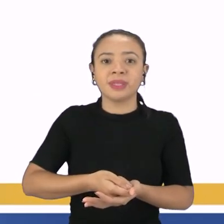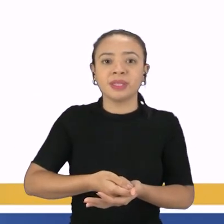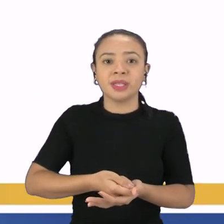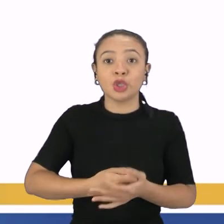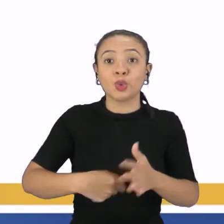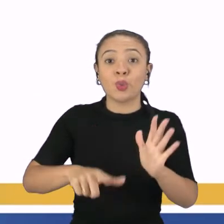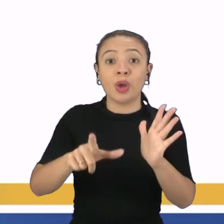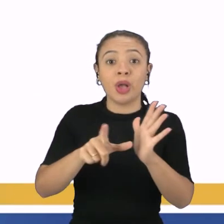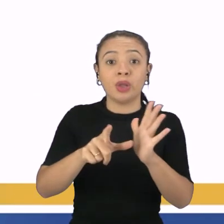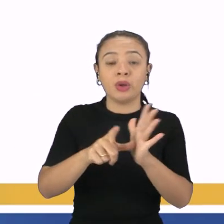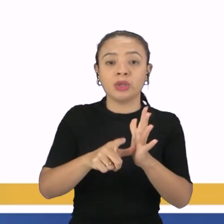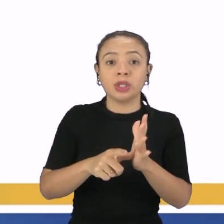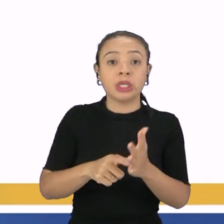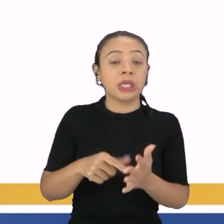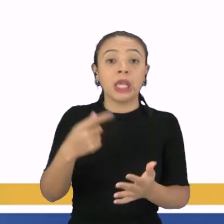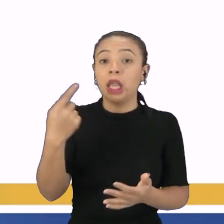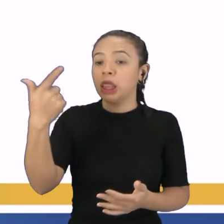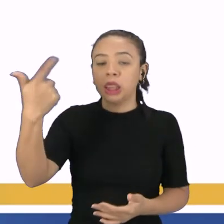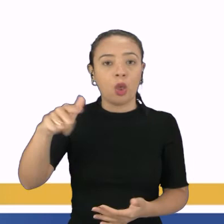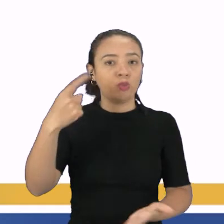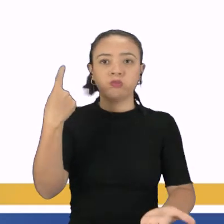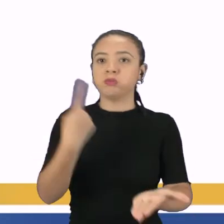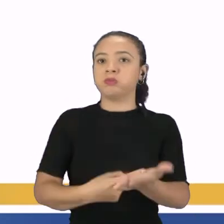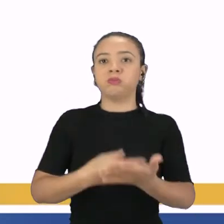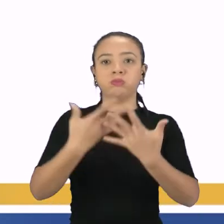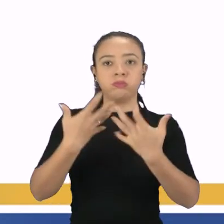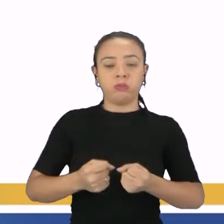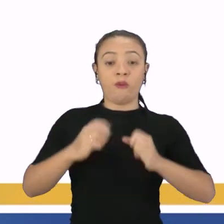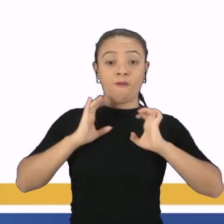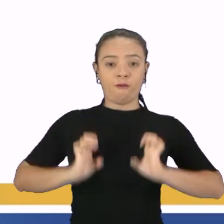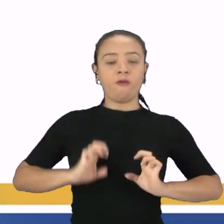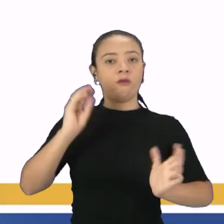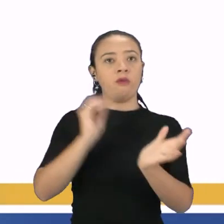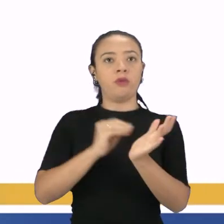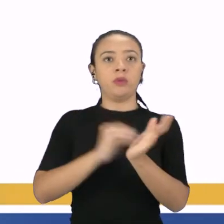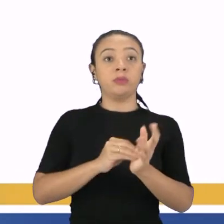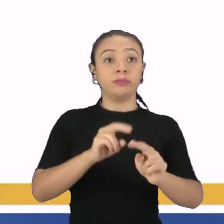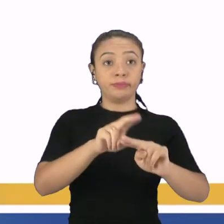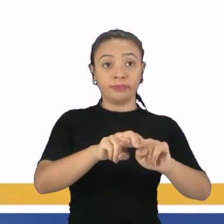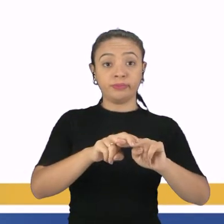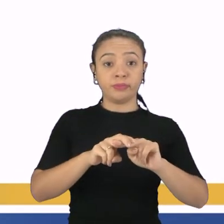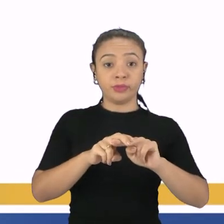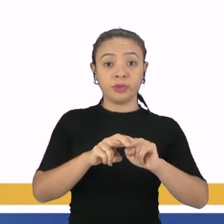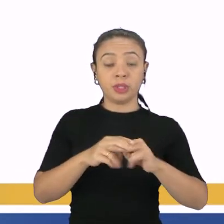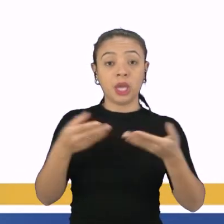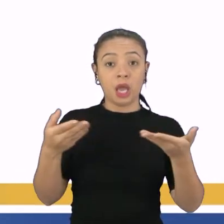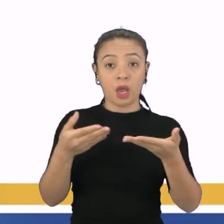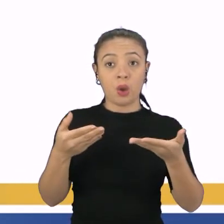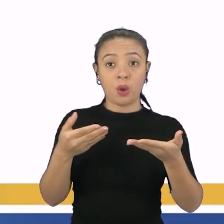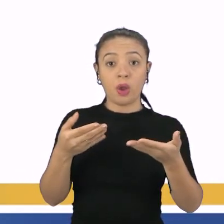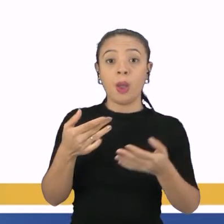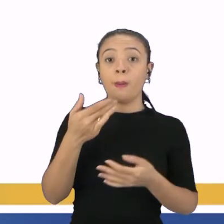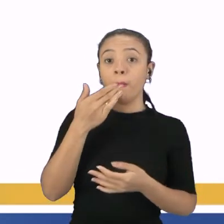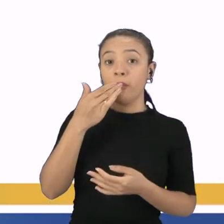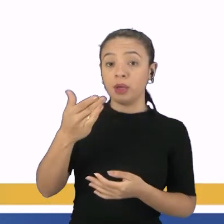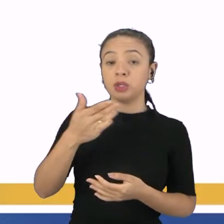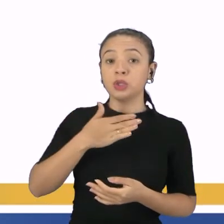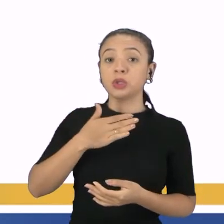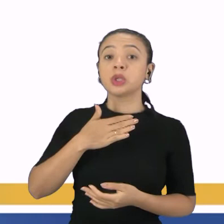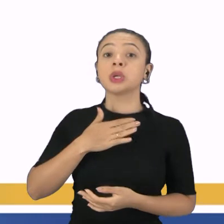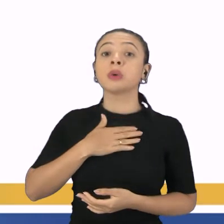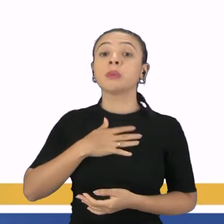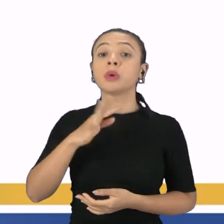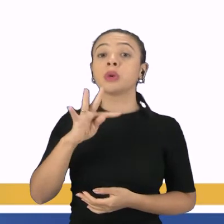que não apresenta comprometimento ético. Assim, diante do exposto, solicito que meu produto seja entregue em